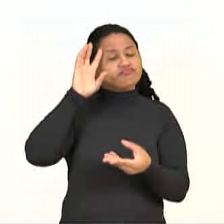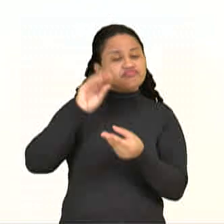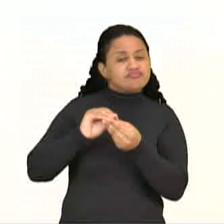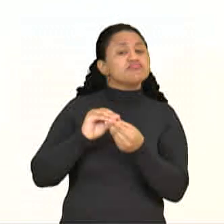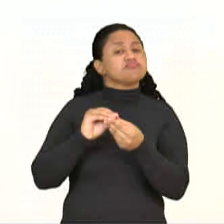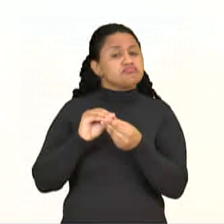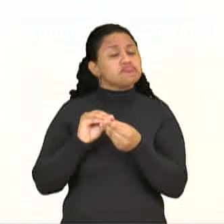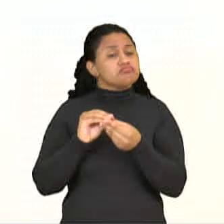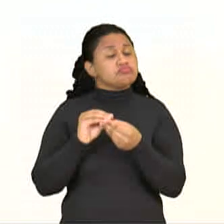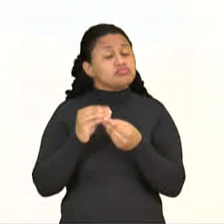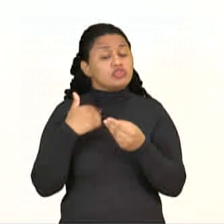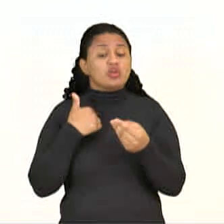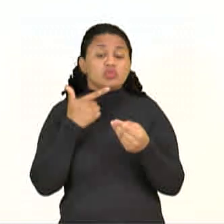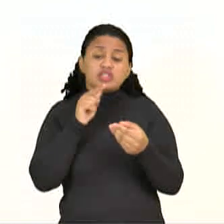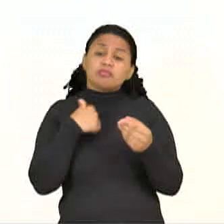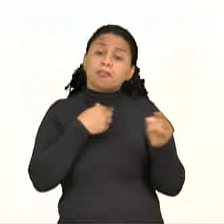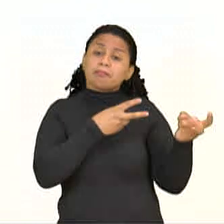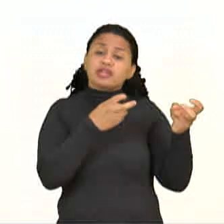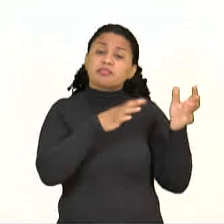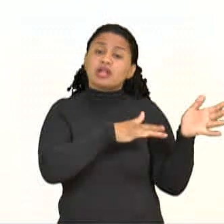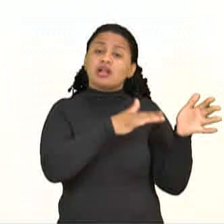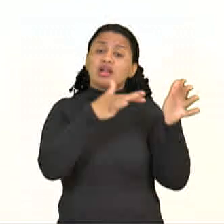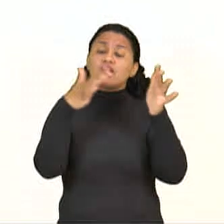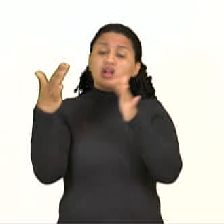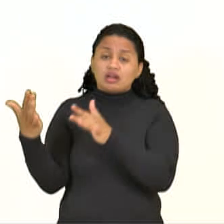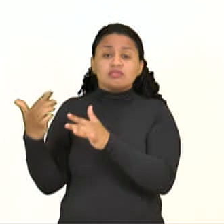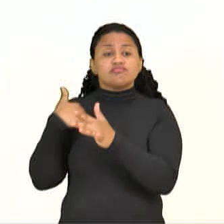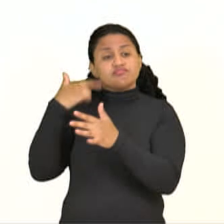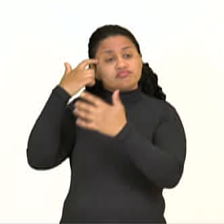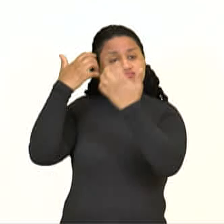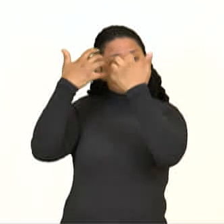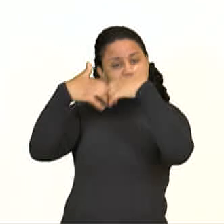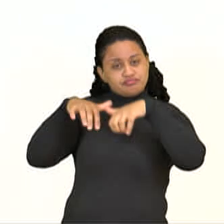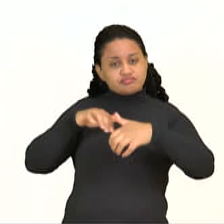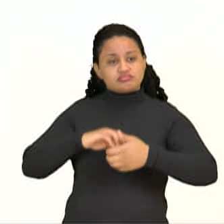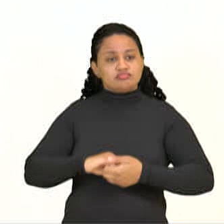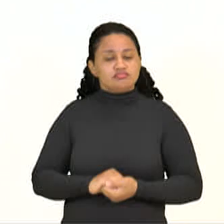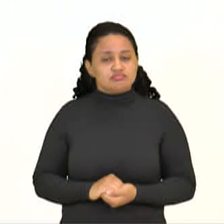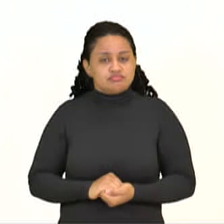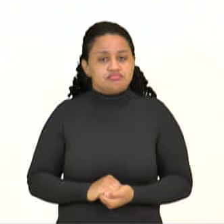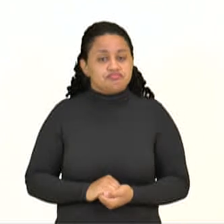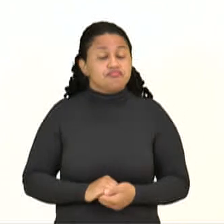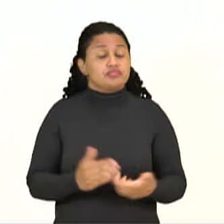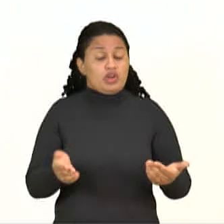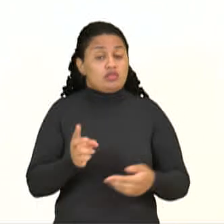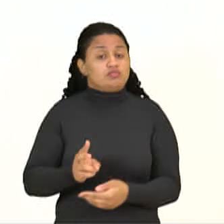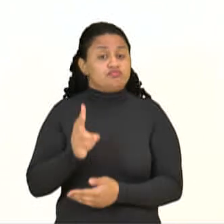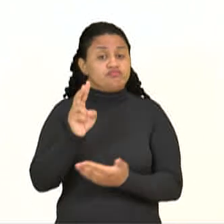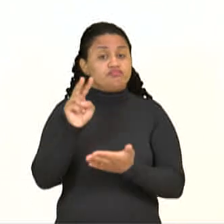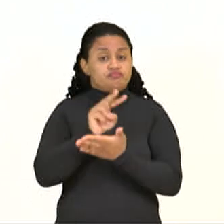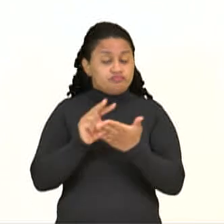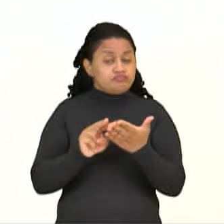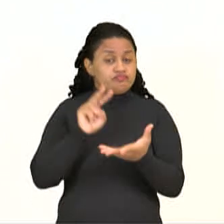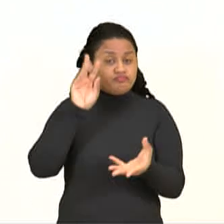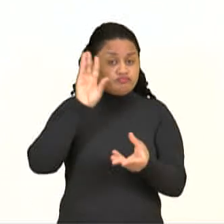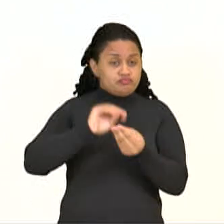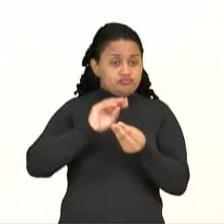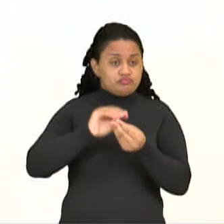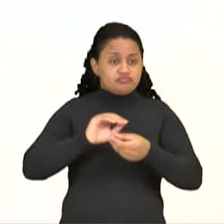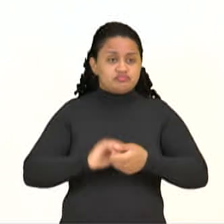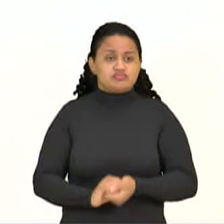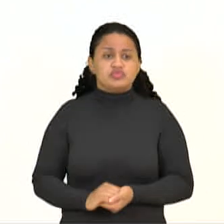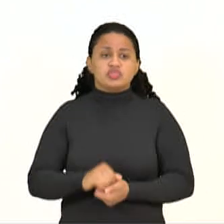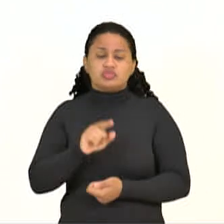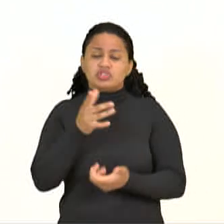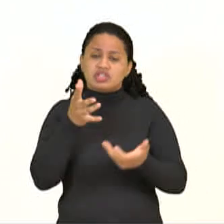que pomos em movimento o nosso pensamento. Então vamos continuar lendo a resenha, né? Você quer